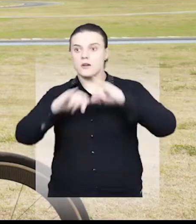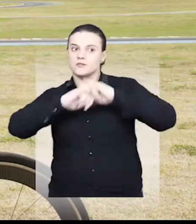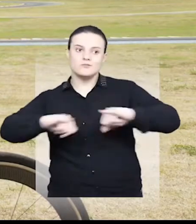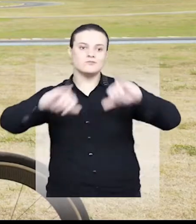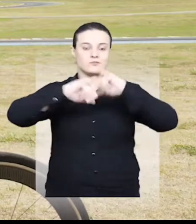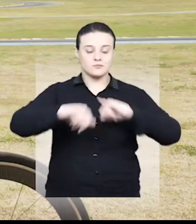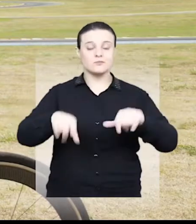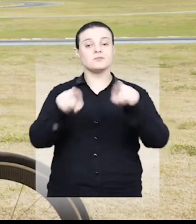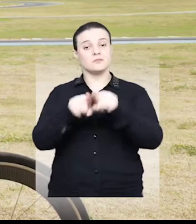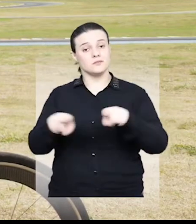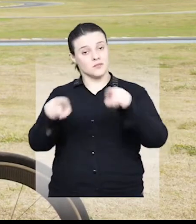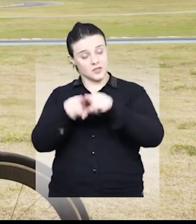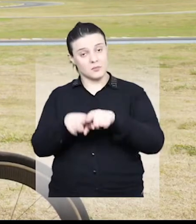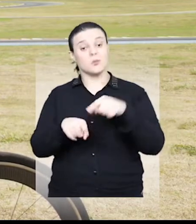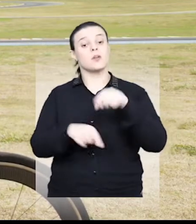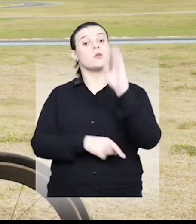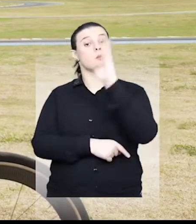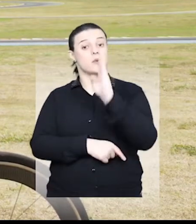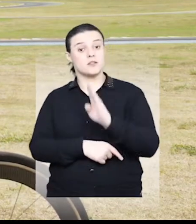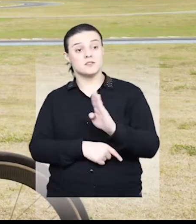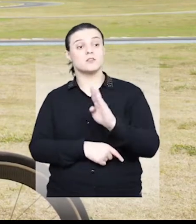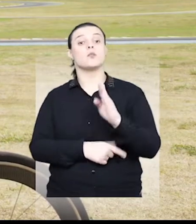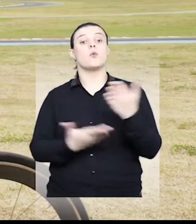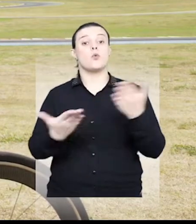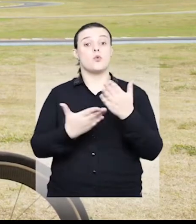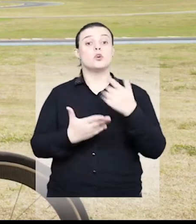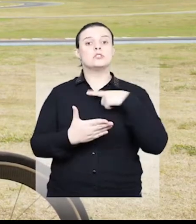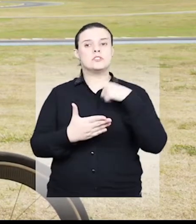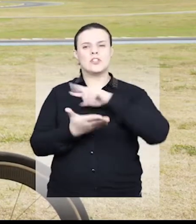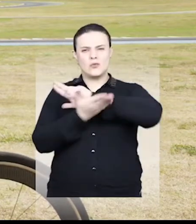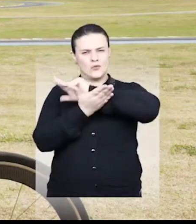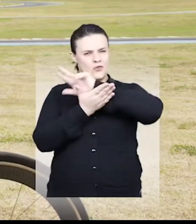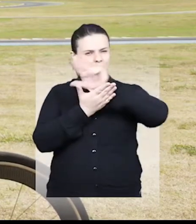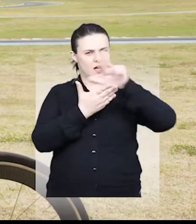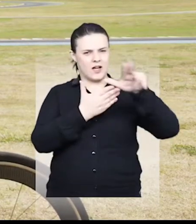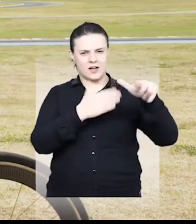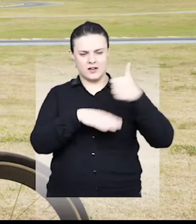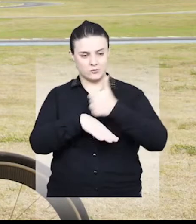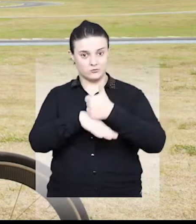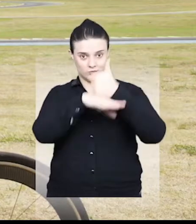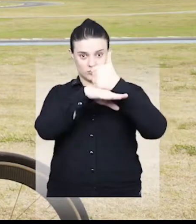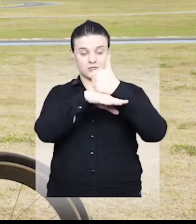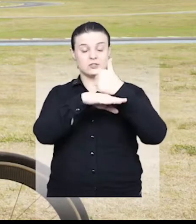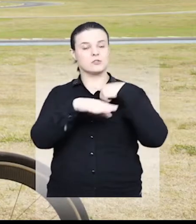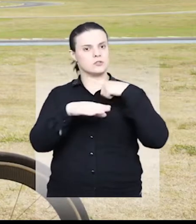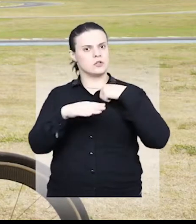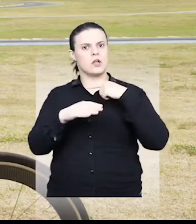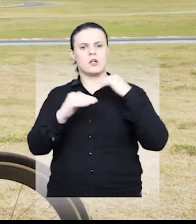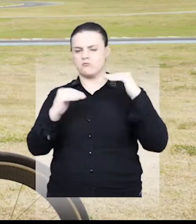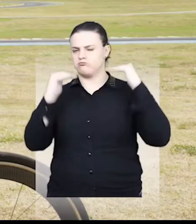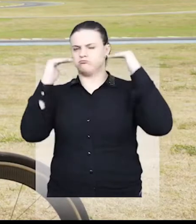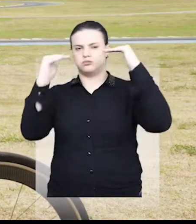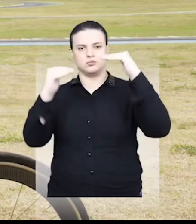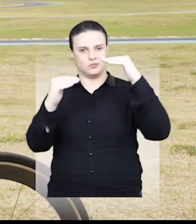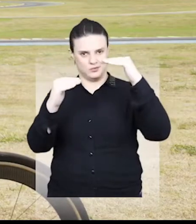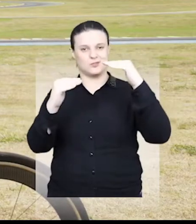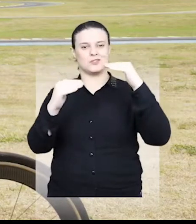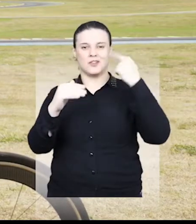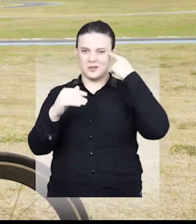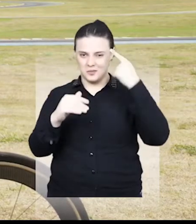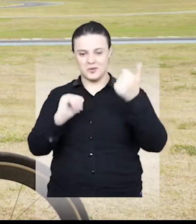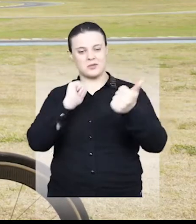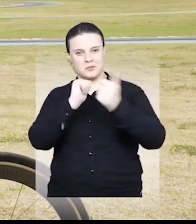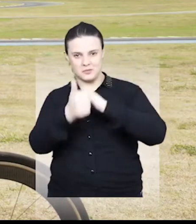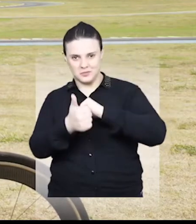destaque. E fato esse que o Brasil coleciona diversos títulos e é uma potência